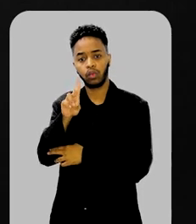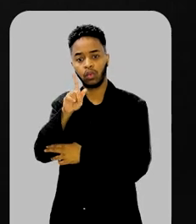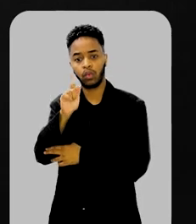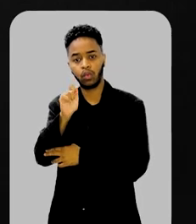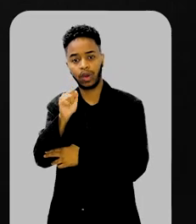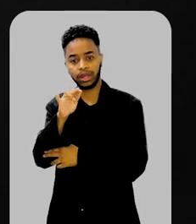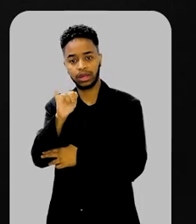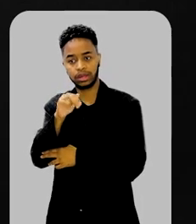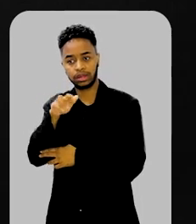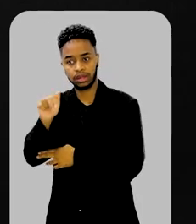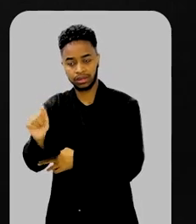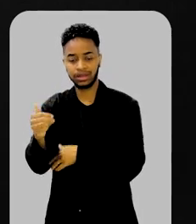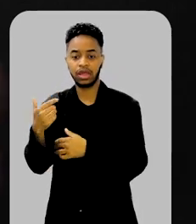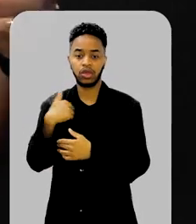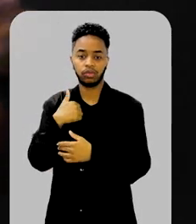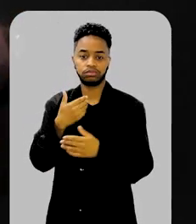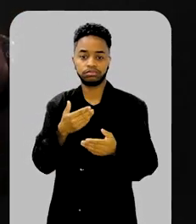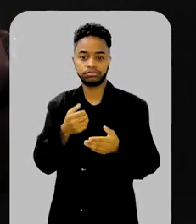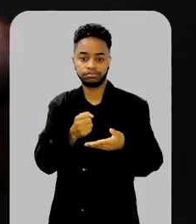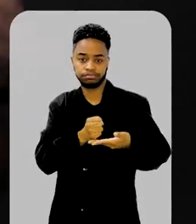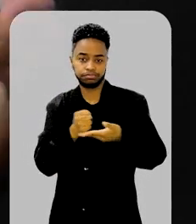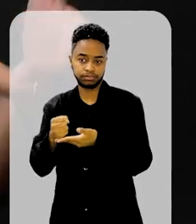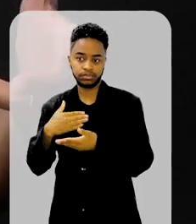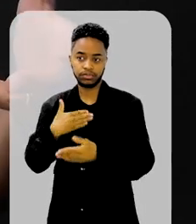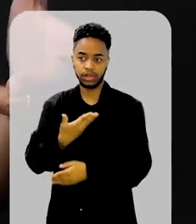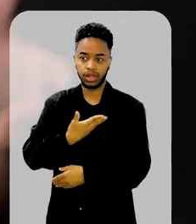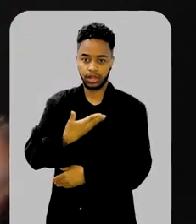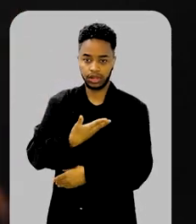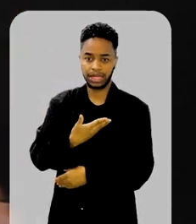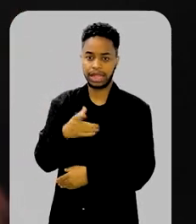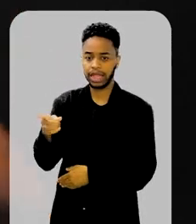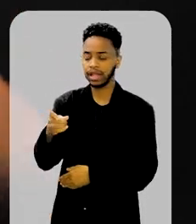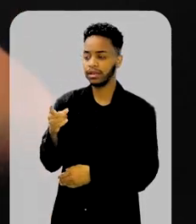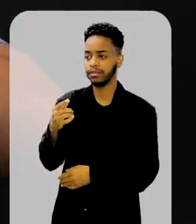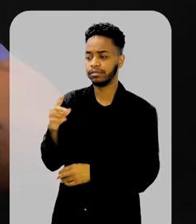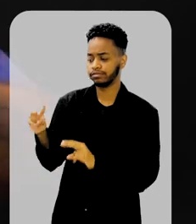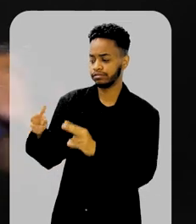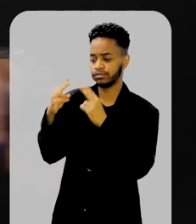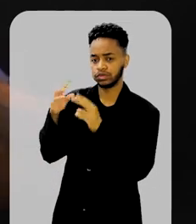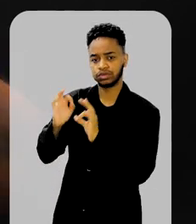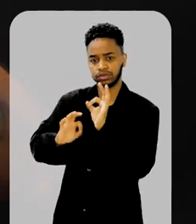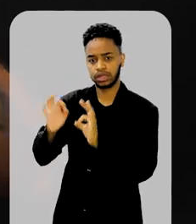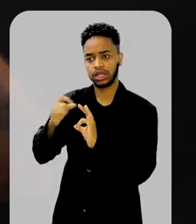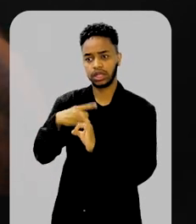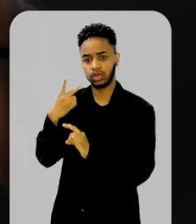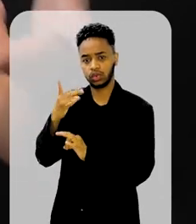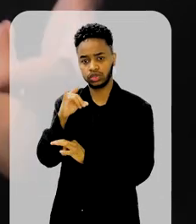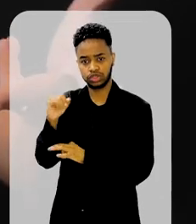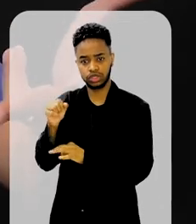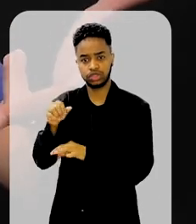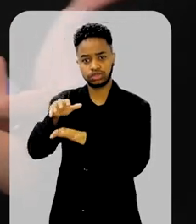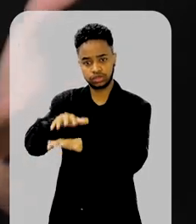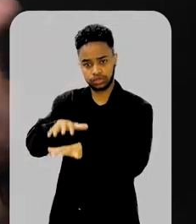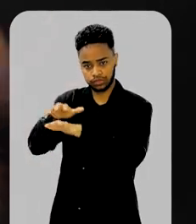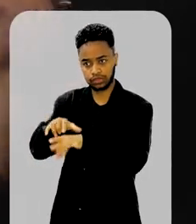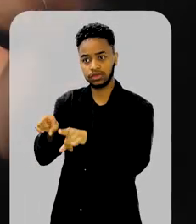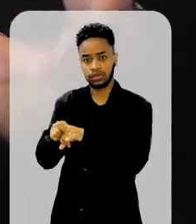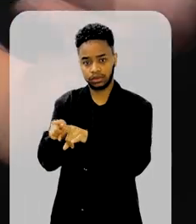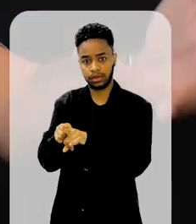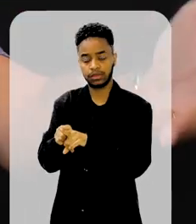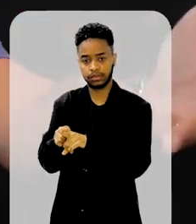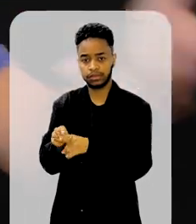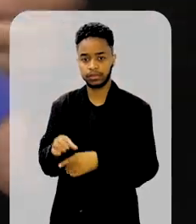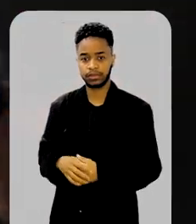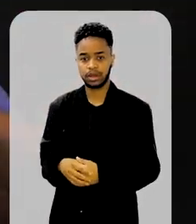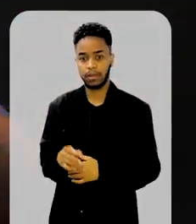sim e olha que coisa bacana levei um certo amigo diretor para me ajudar uma vez ele virou assim montando são dois g de desfile valendo né S também